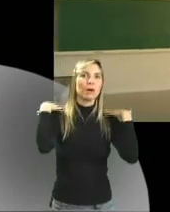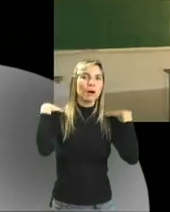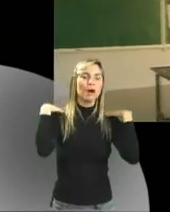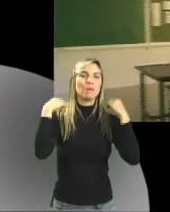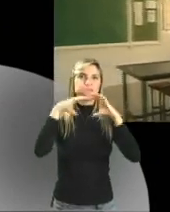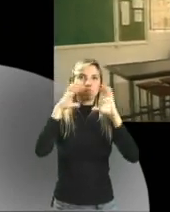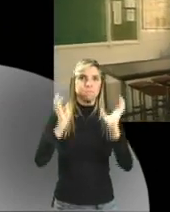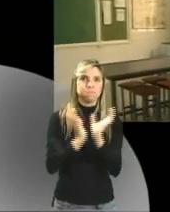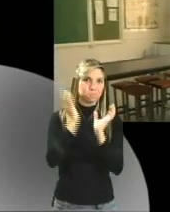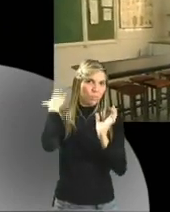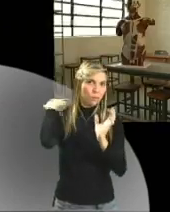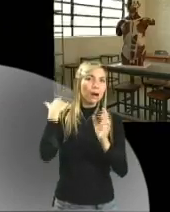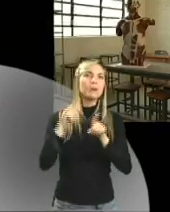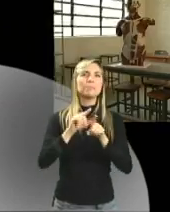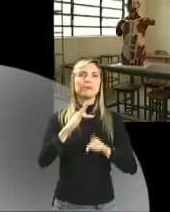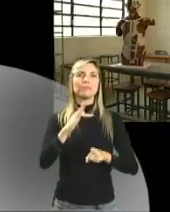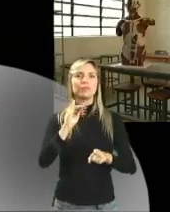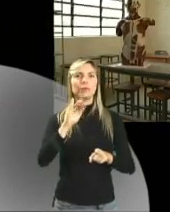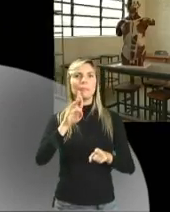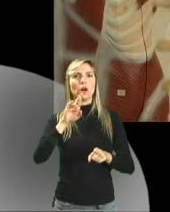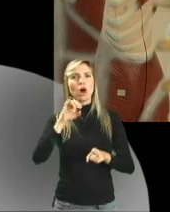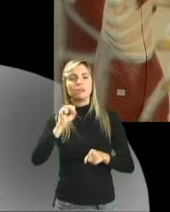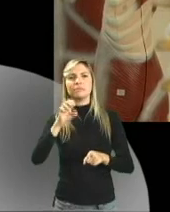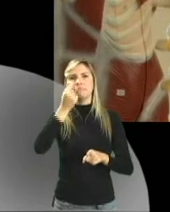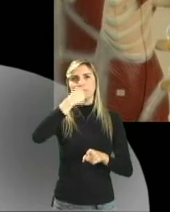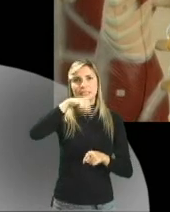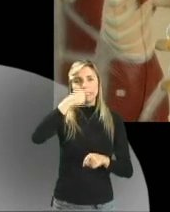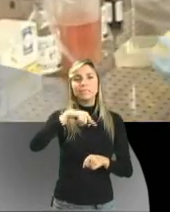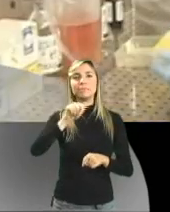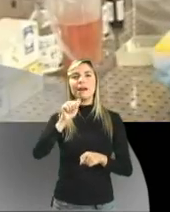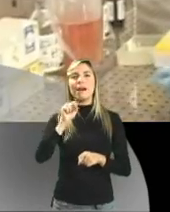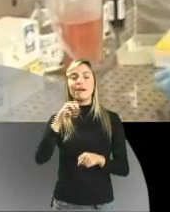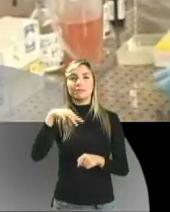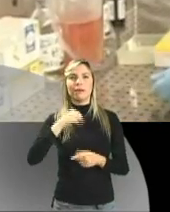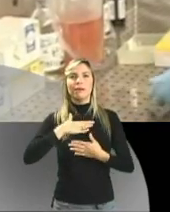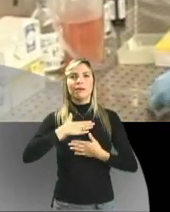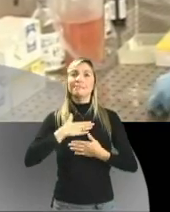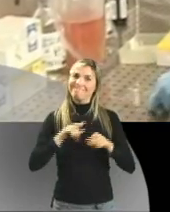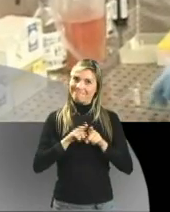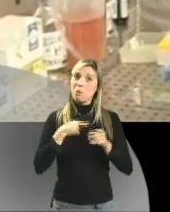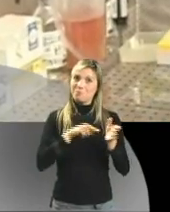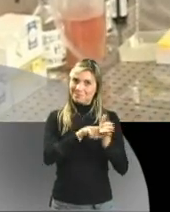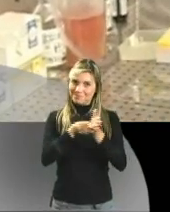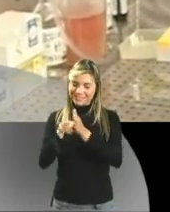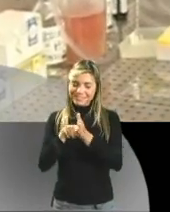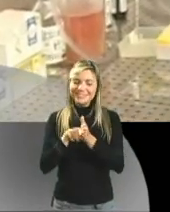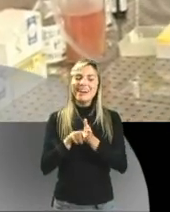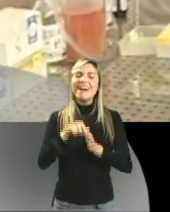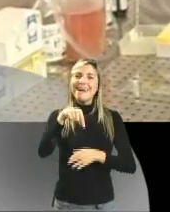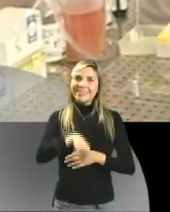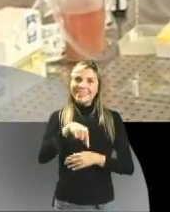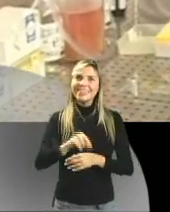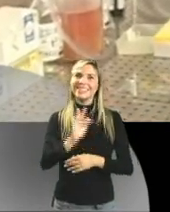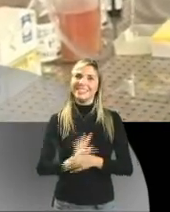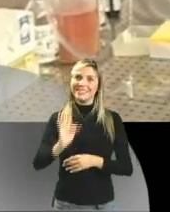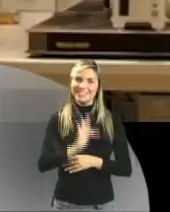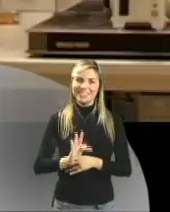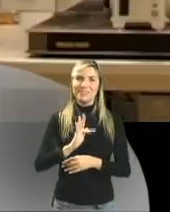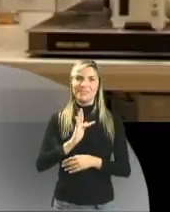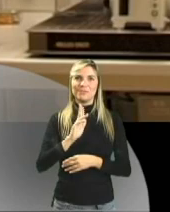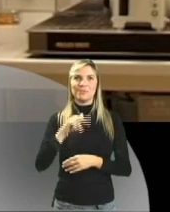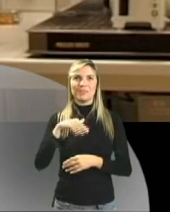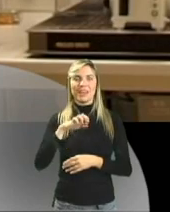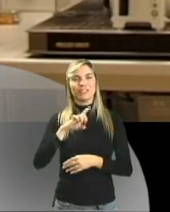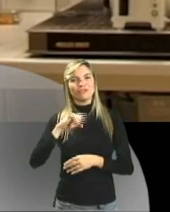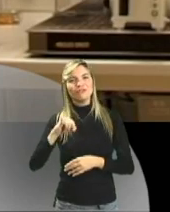tais como fibrose pulmonar, gripe e asma. Então foi na FUNED onde tudo começou e